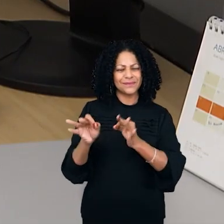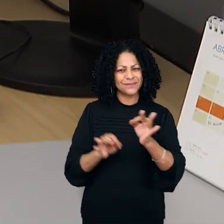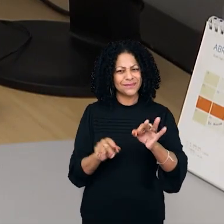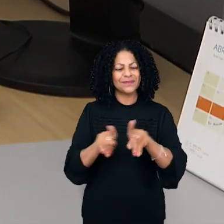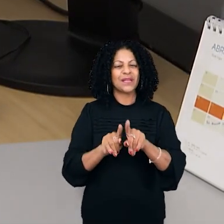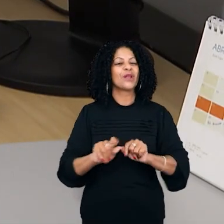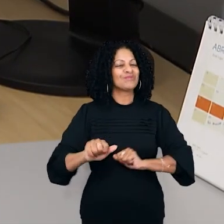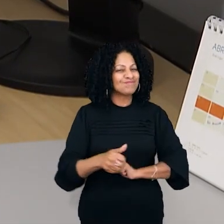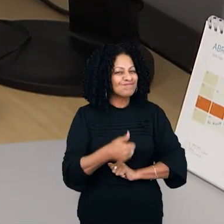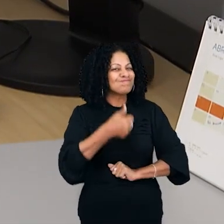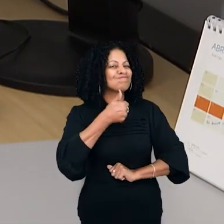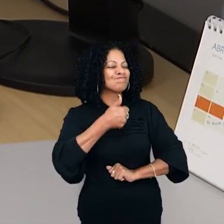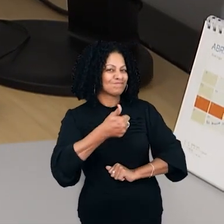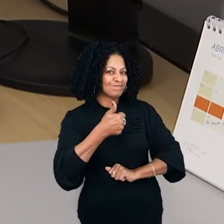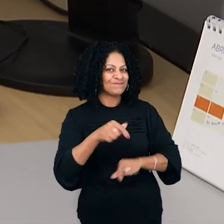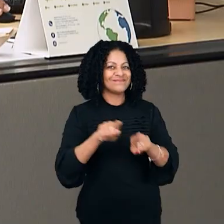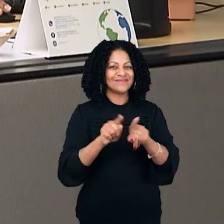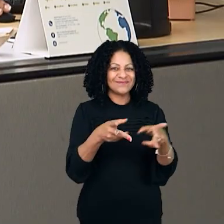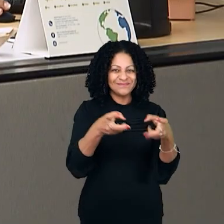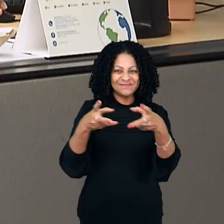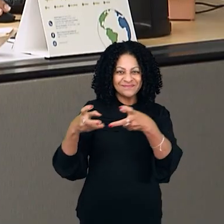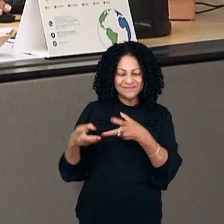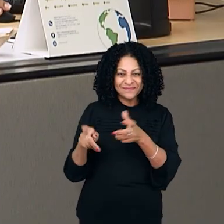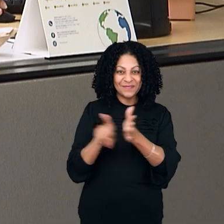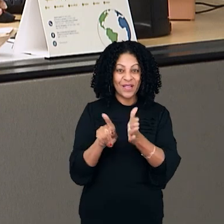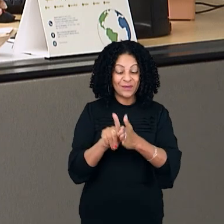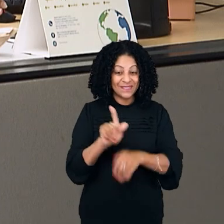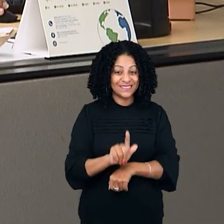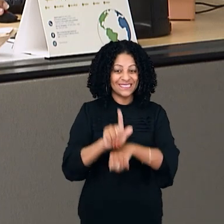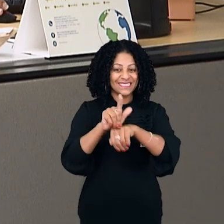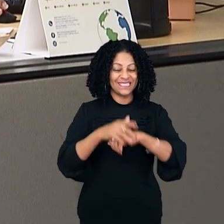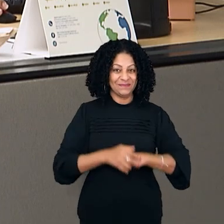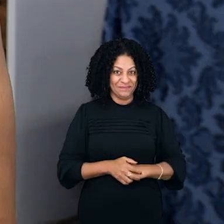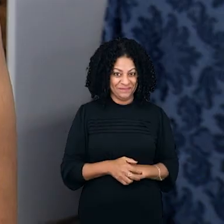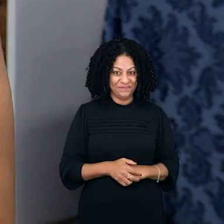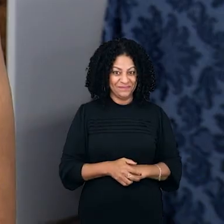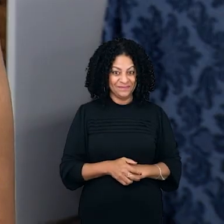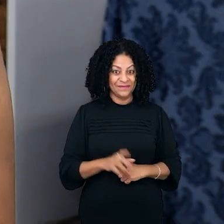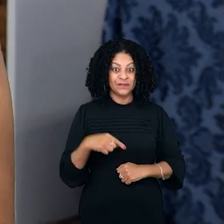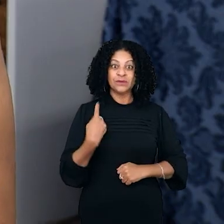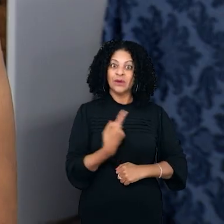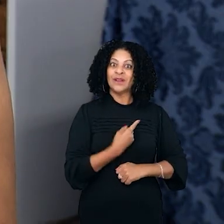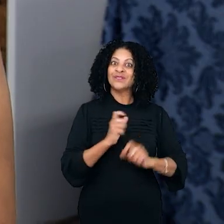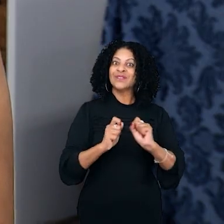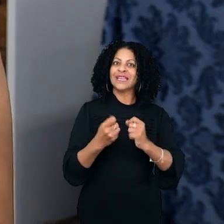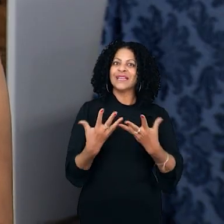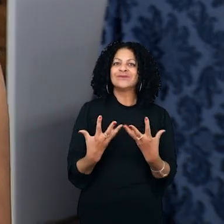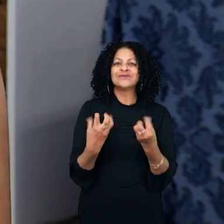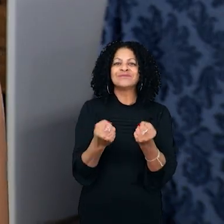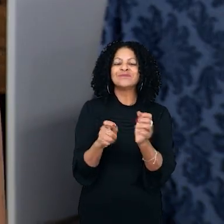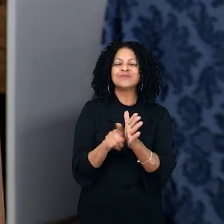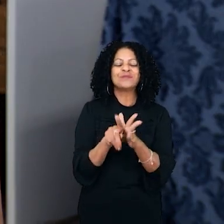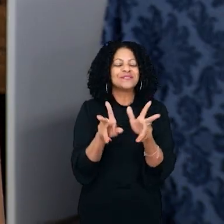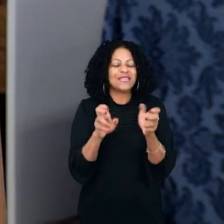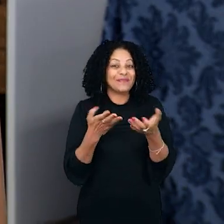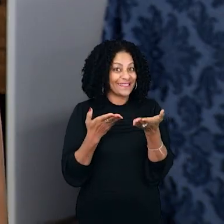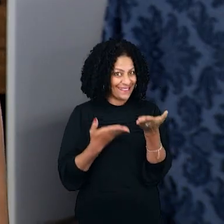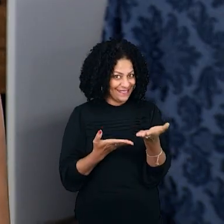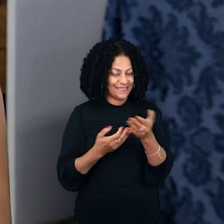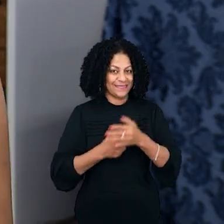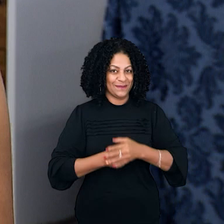mudança organizacional positiva foi percebida pelas gestoras. Desde que a gente assumiu, esse